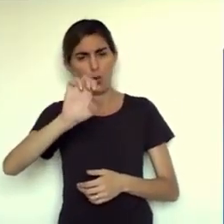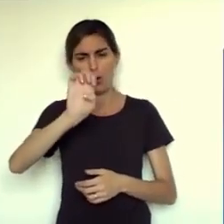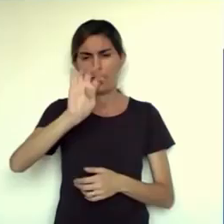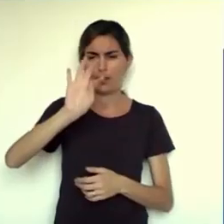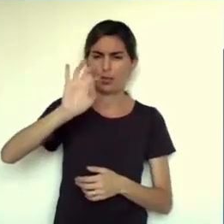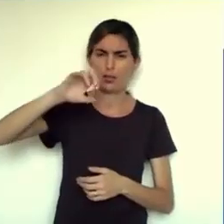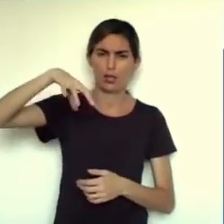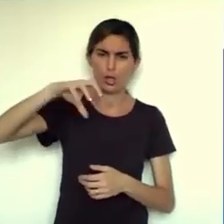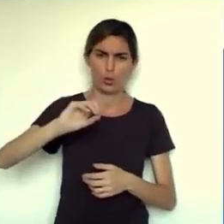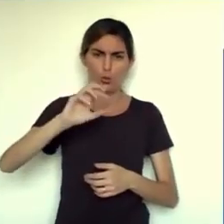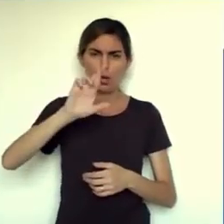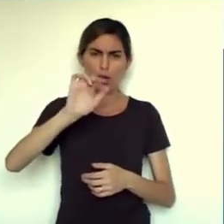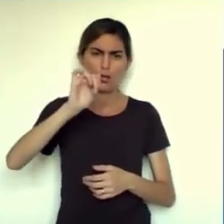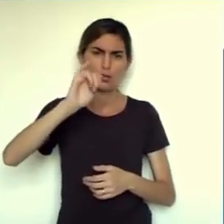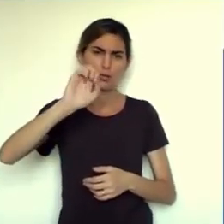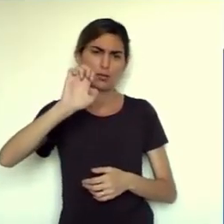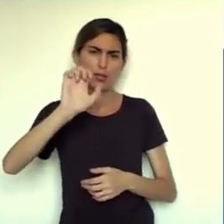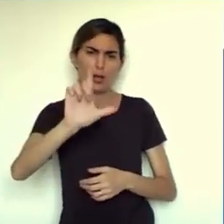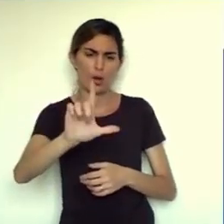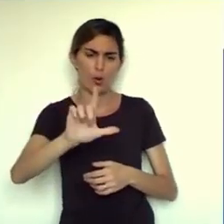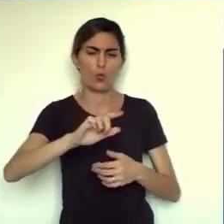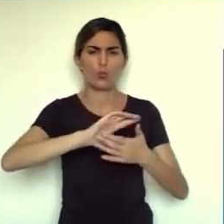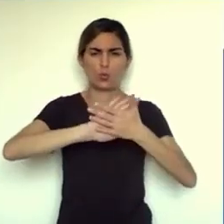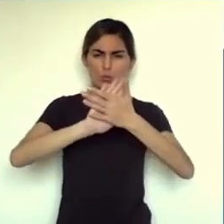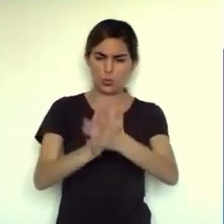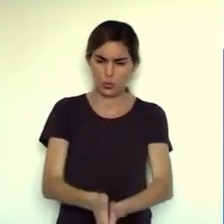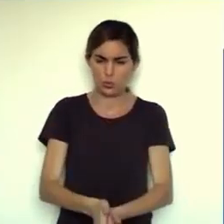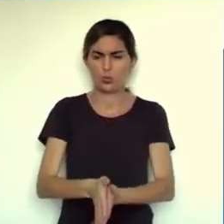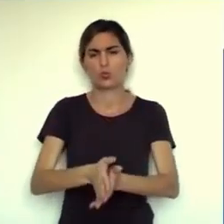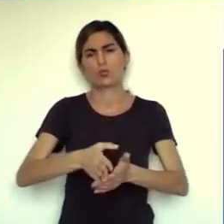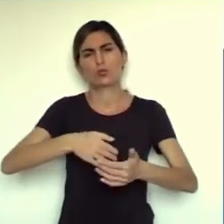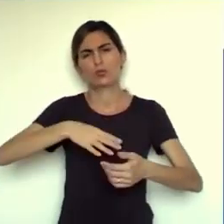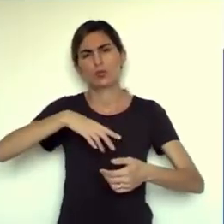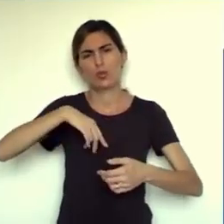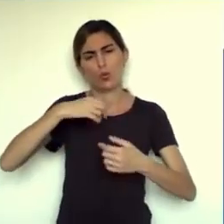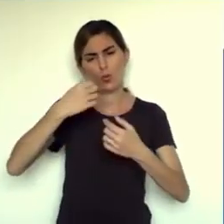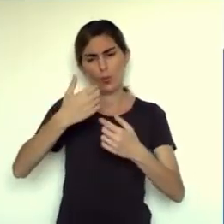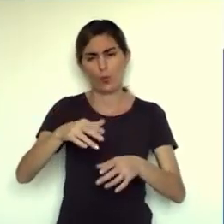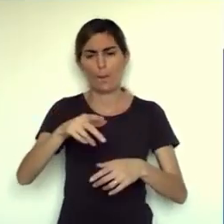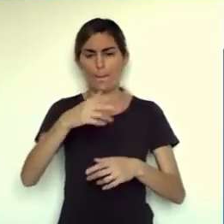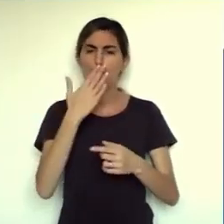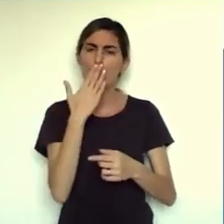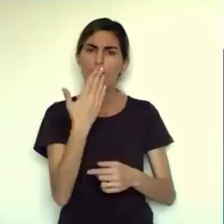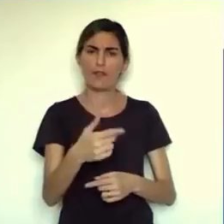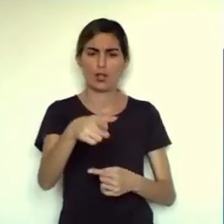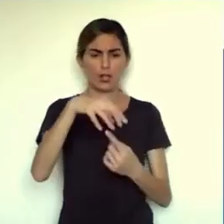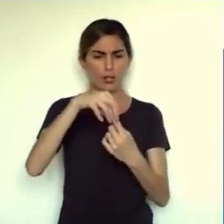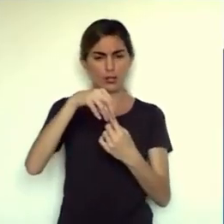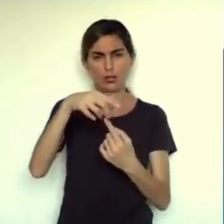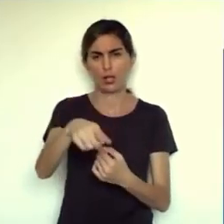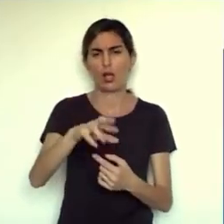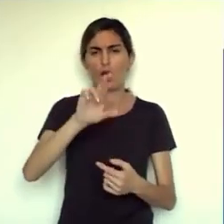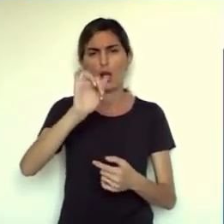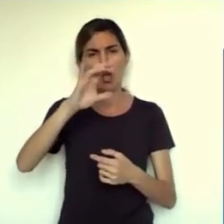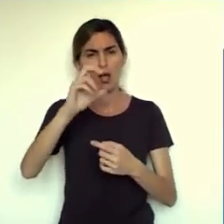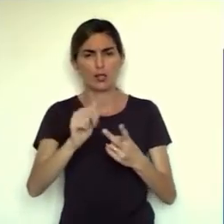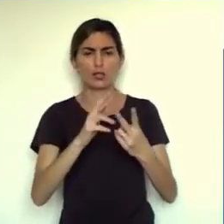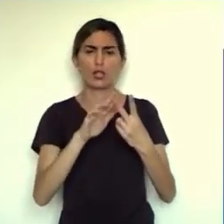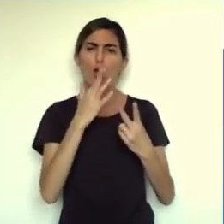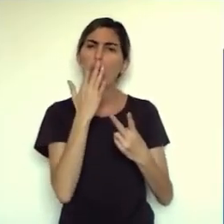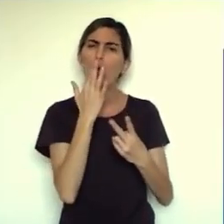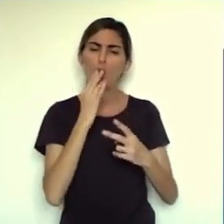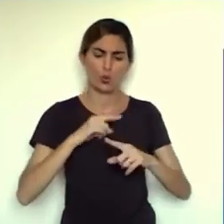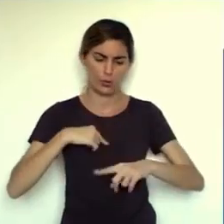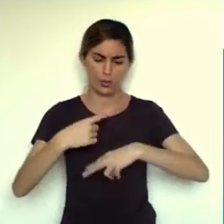ou étnico-racial, toda distinção, exclusão, restrição ou preferência baseada em